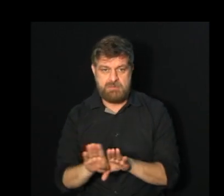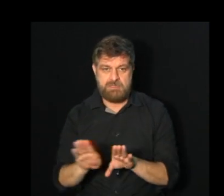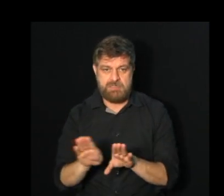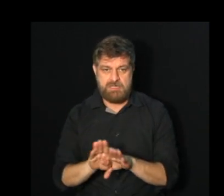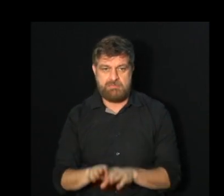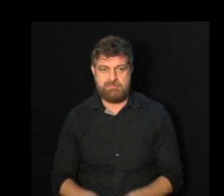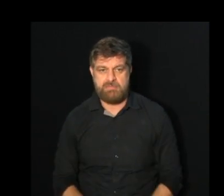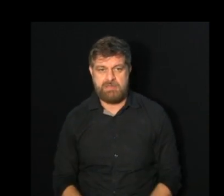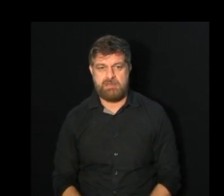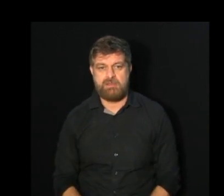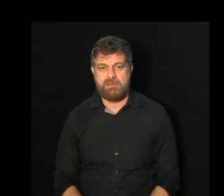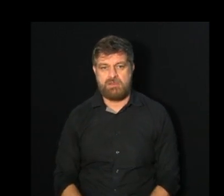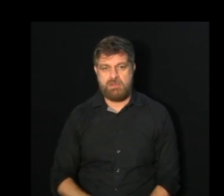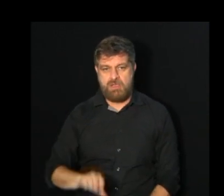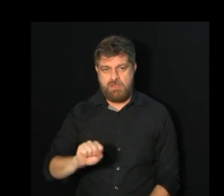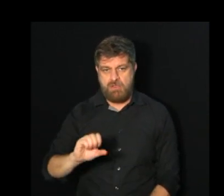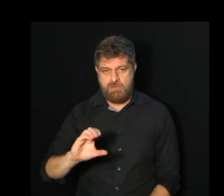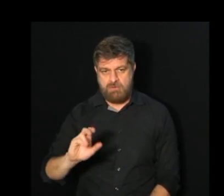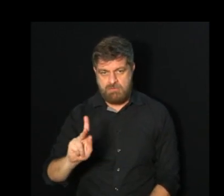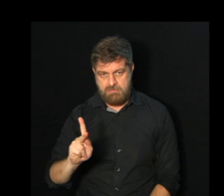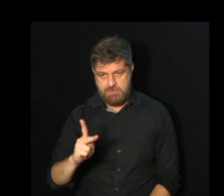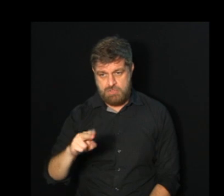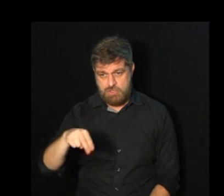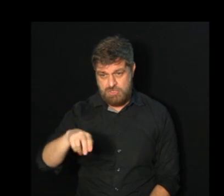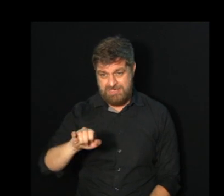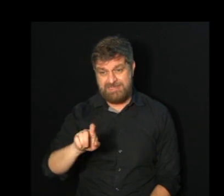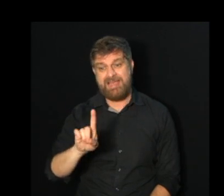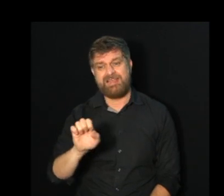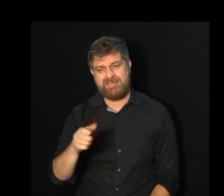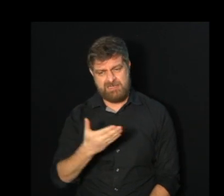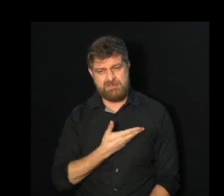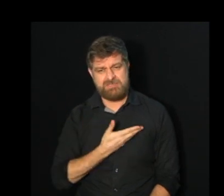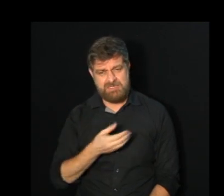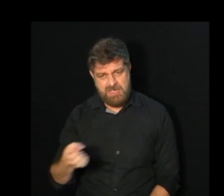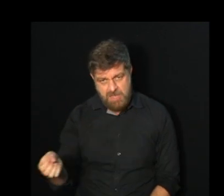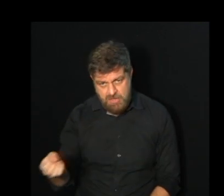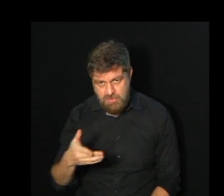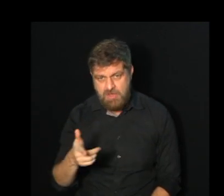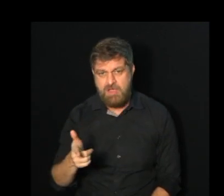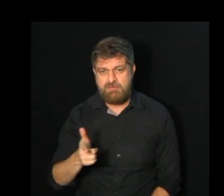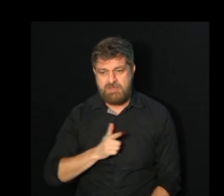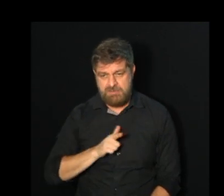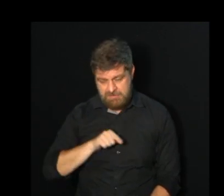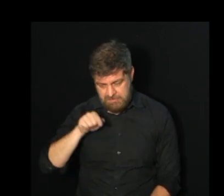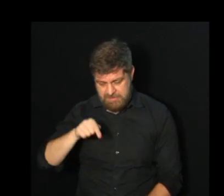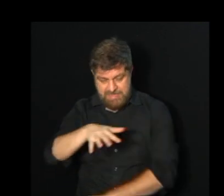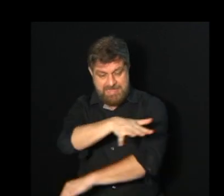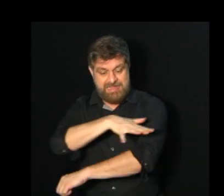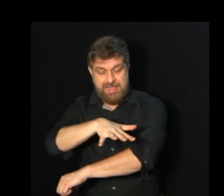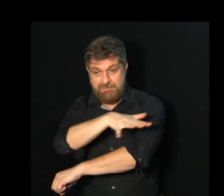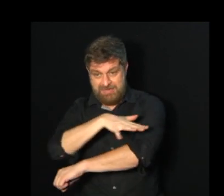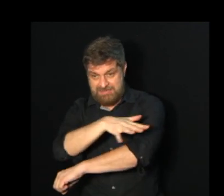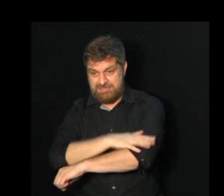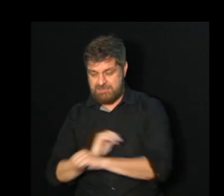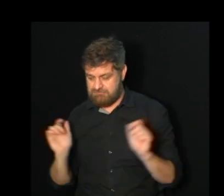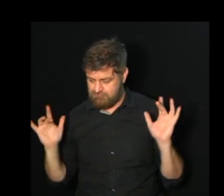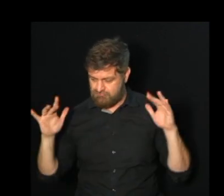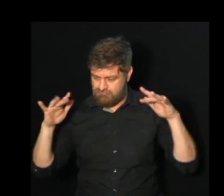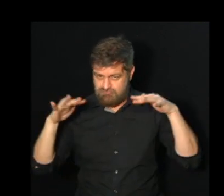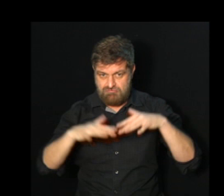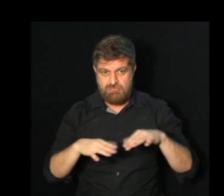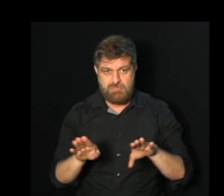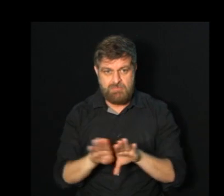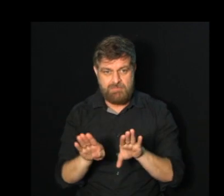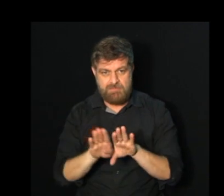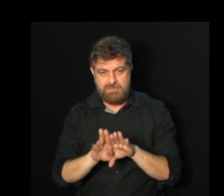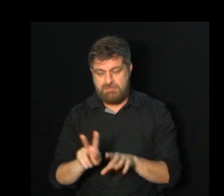Nova, que tem liderança lá na pracinha, que concatena todos os radioamadores. O Henrique Mosqueira, que eu vi a apresentação outro